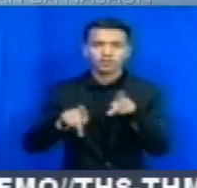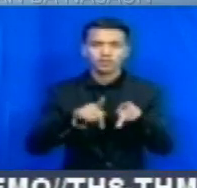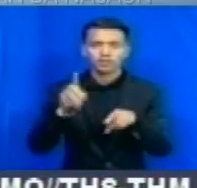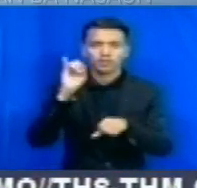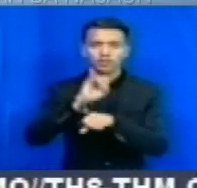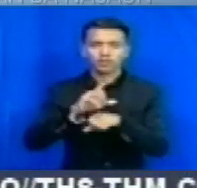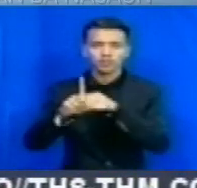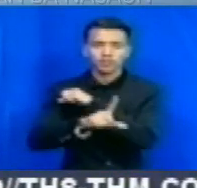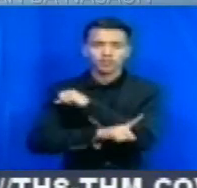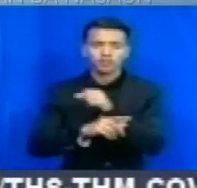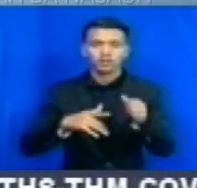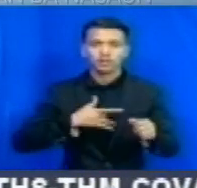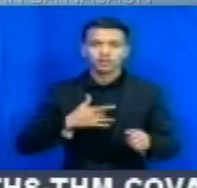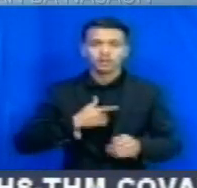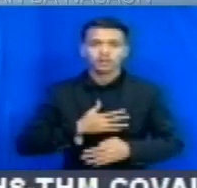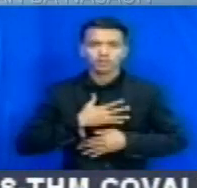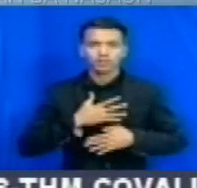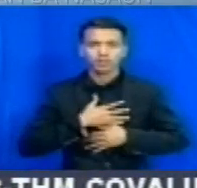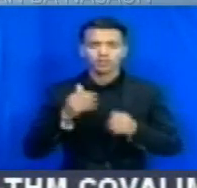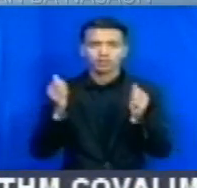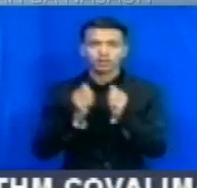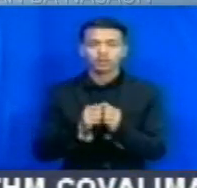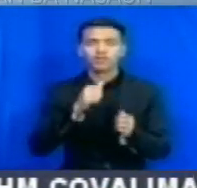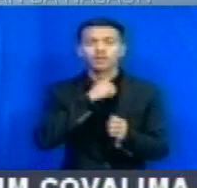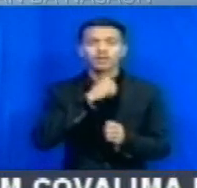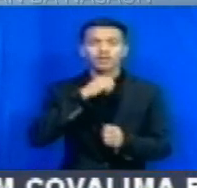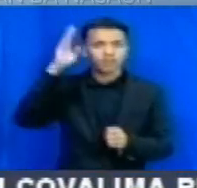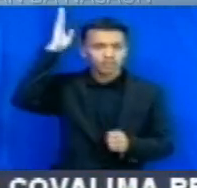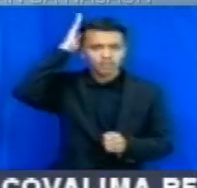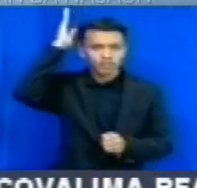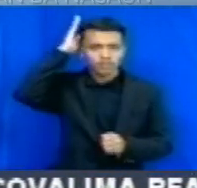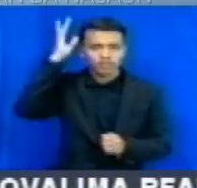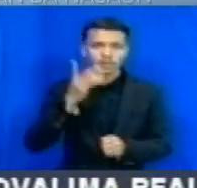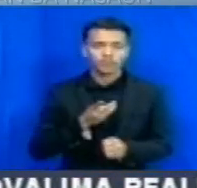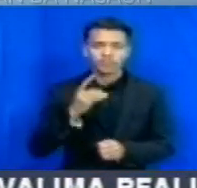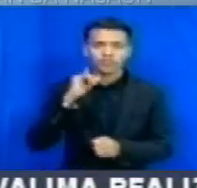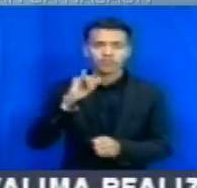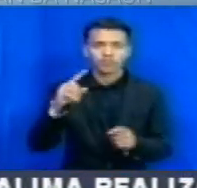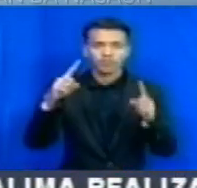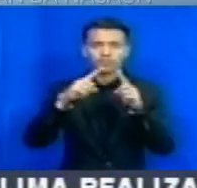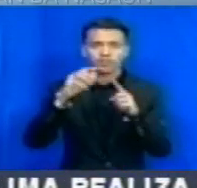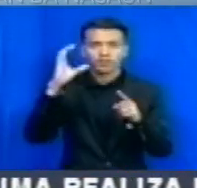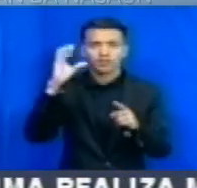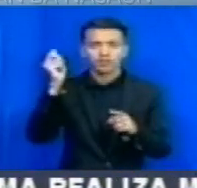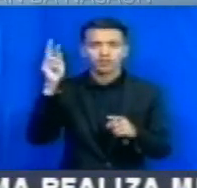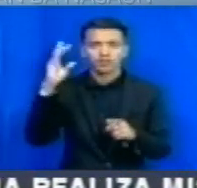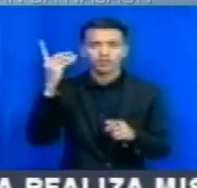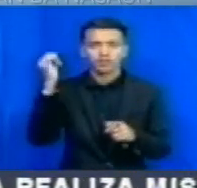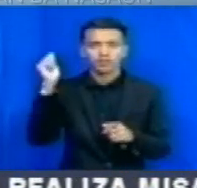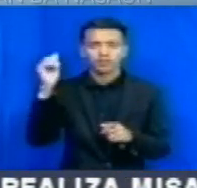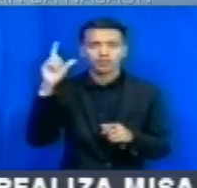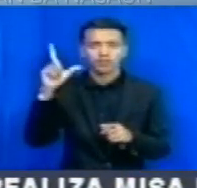Sarani Paróquia Liquiçá sente orgulho com a elevação ao arcebispo metropolitano dele, ba cardeal. Sarani